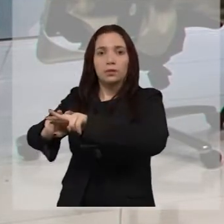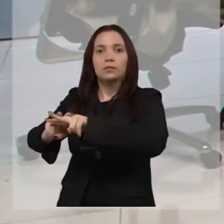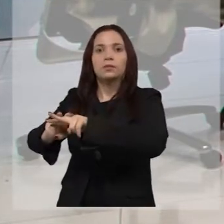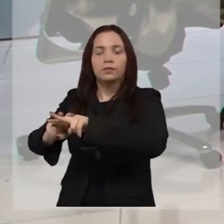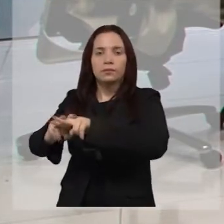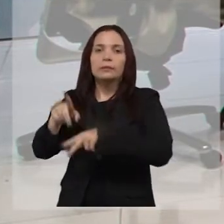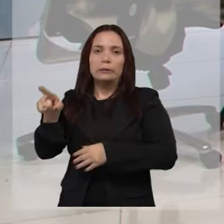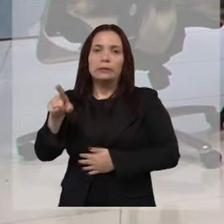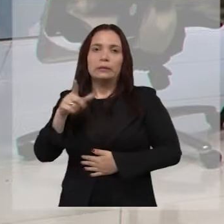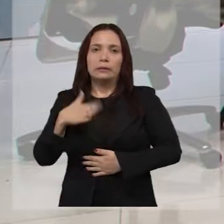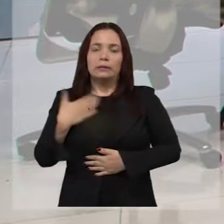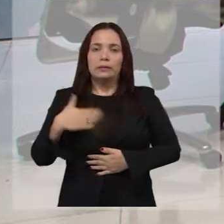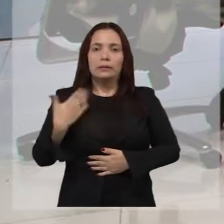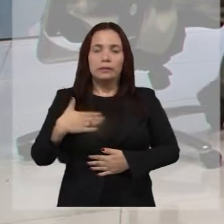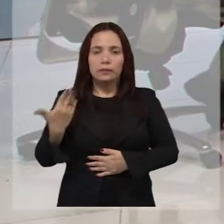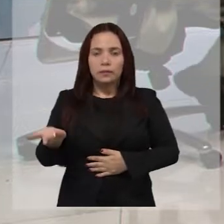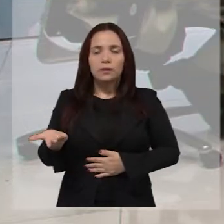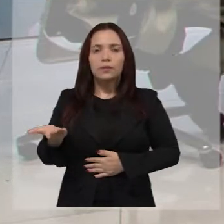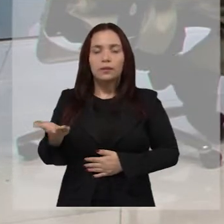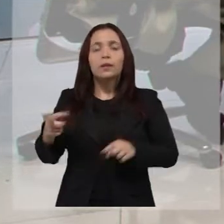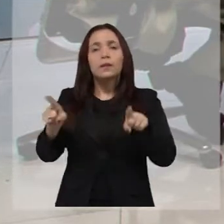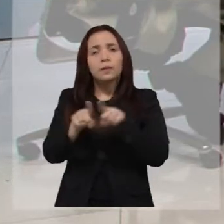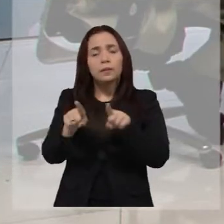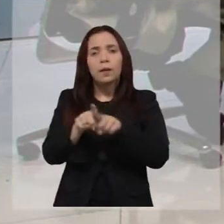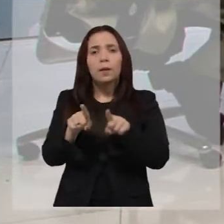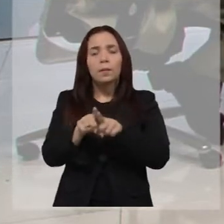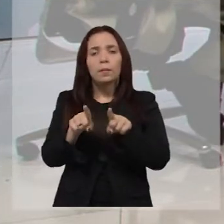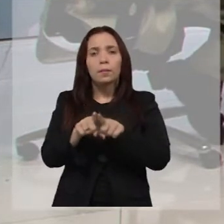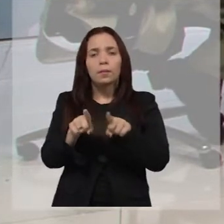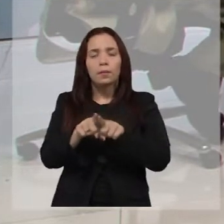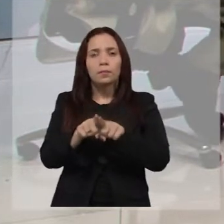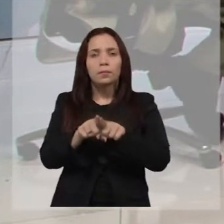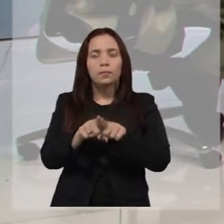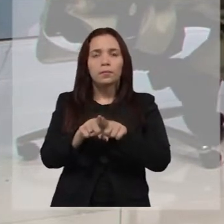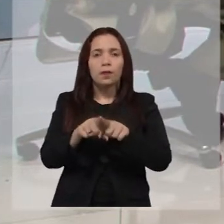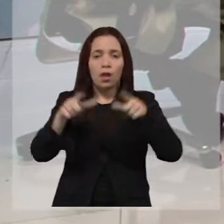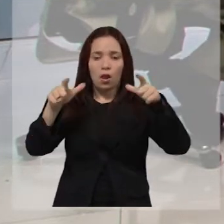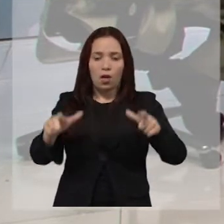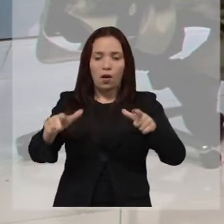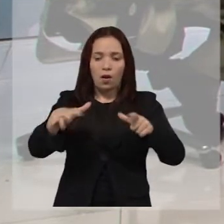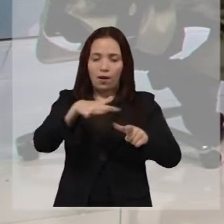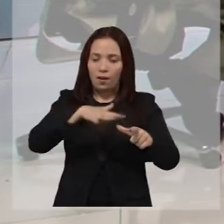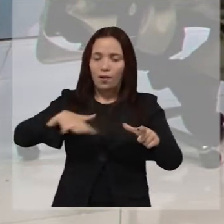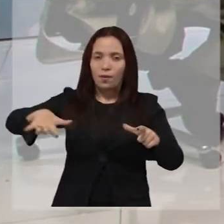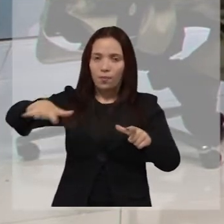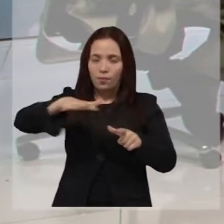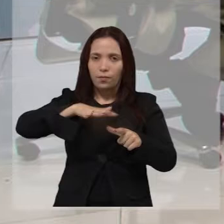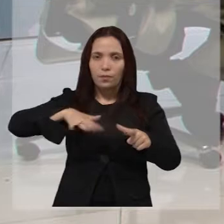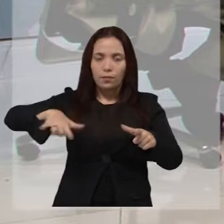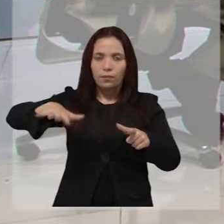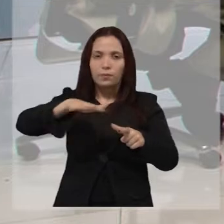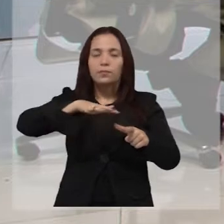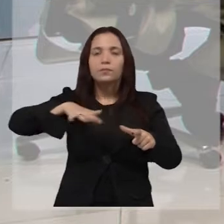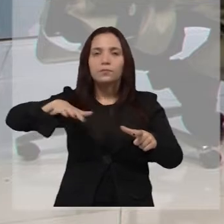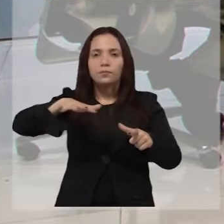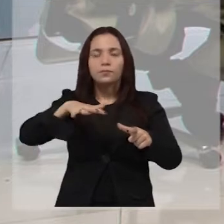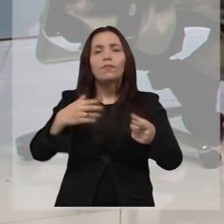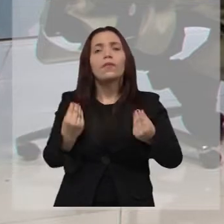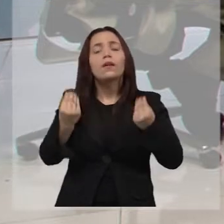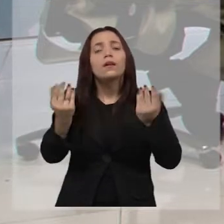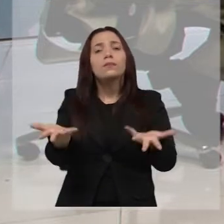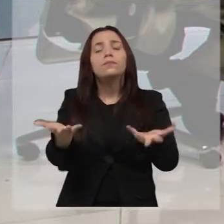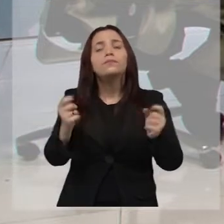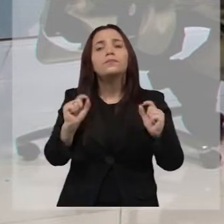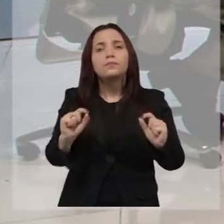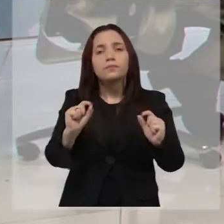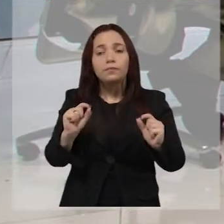muito... O contrário disso, você tenta inseri-lo, mesmo naquele pedaço, né, de espaço, de tempo que ele está,